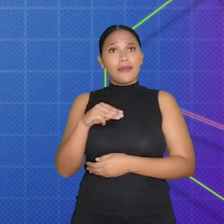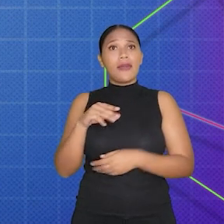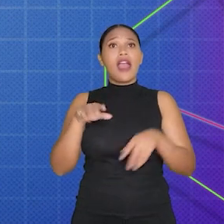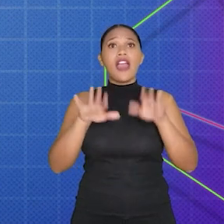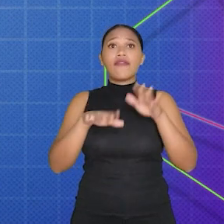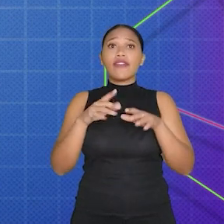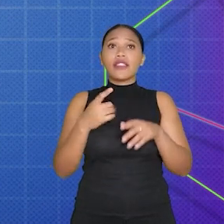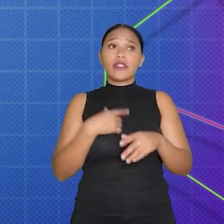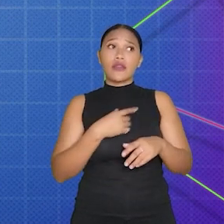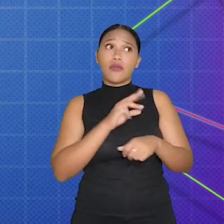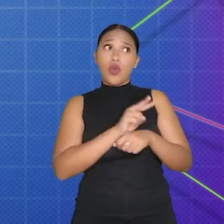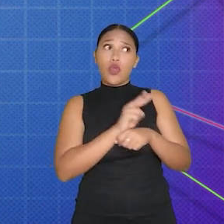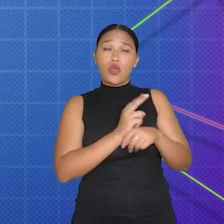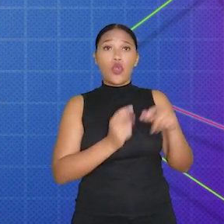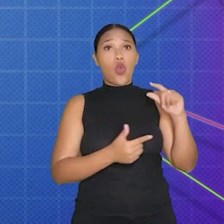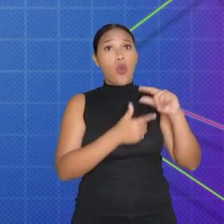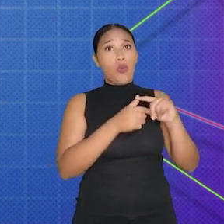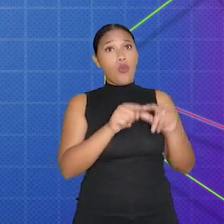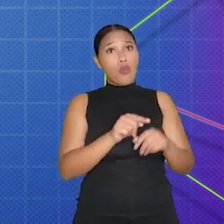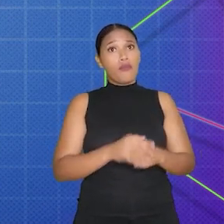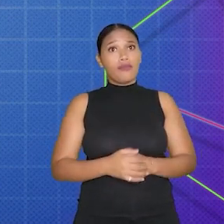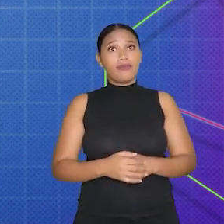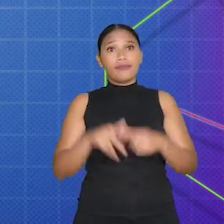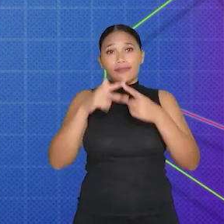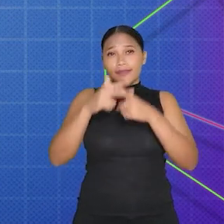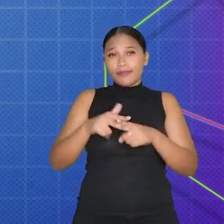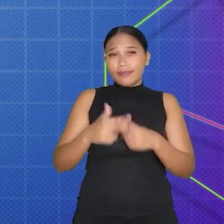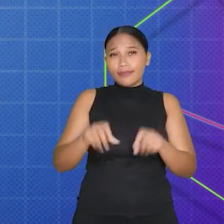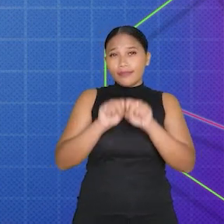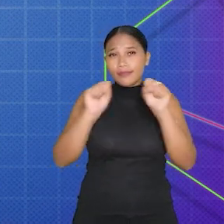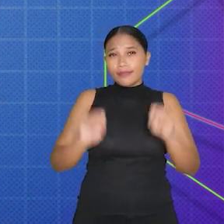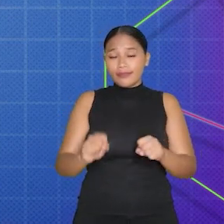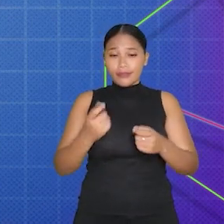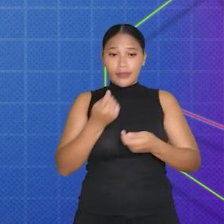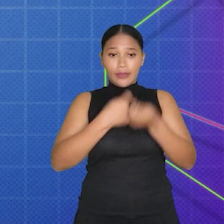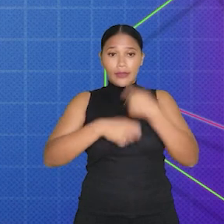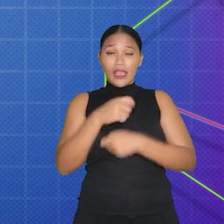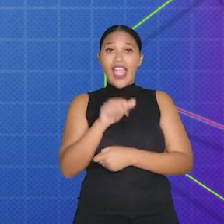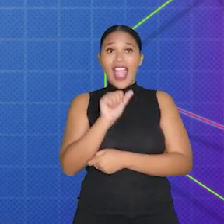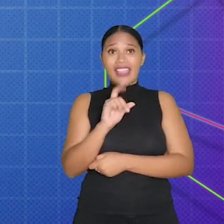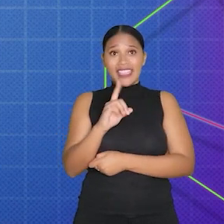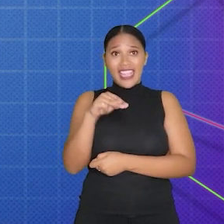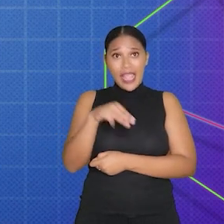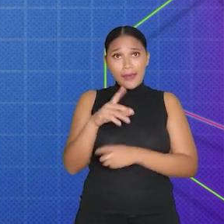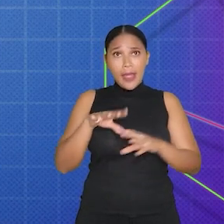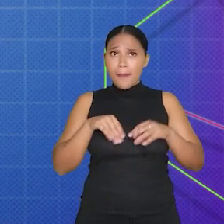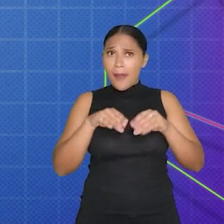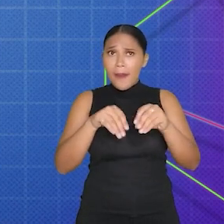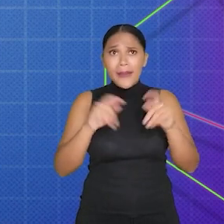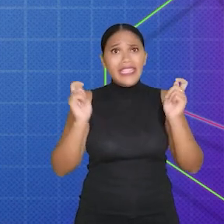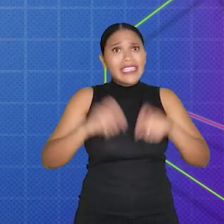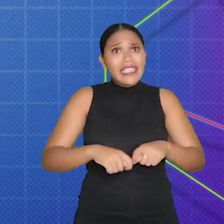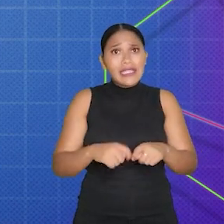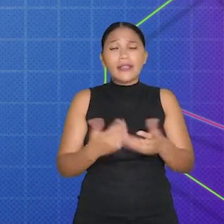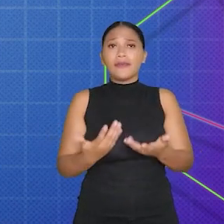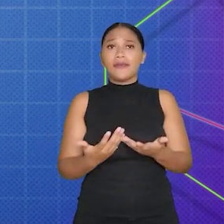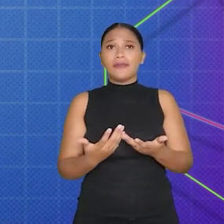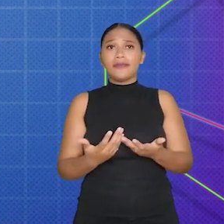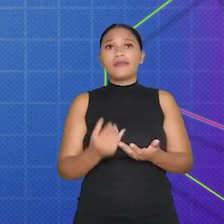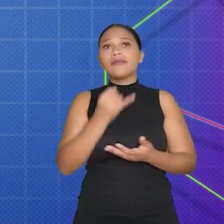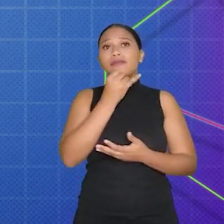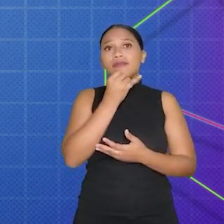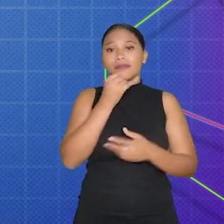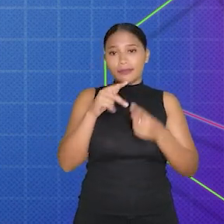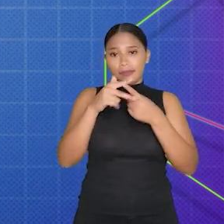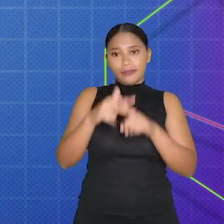que normalmente são protegidos para usuários comuns. Configurações do sistema. Um administrador pode modificar configurações avançadas do